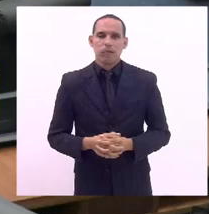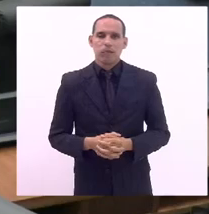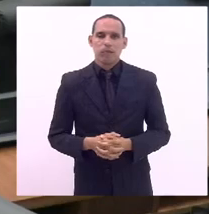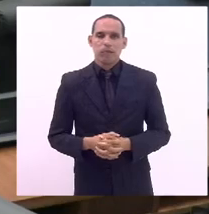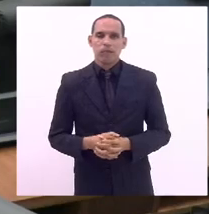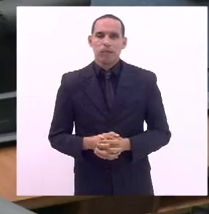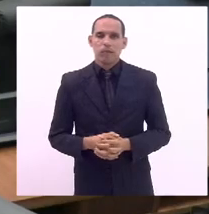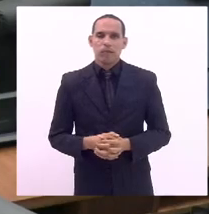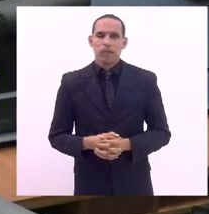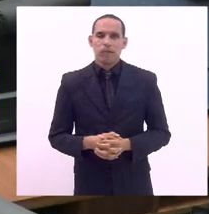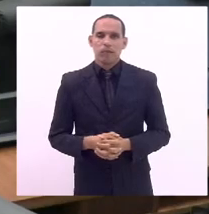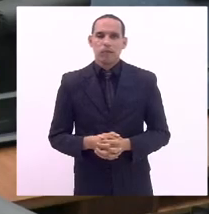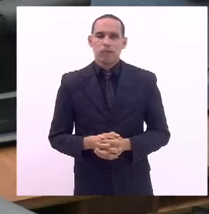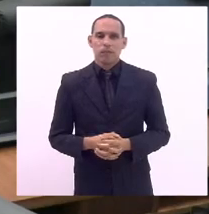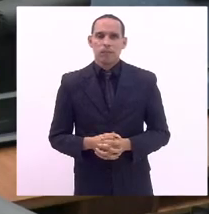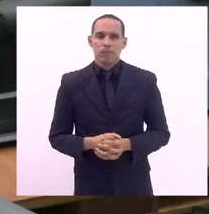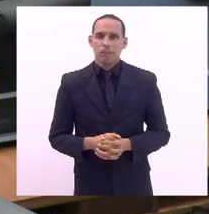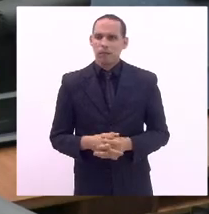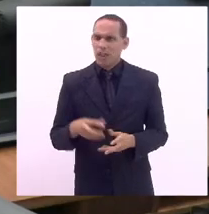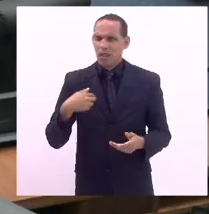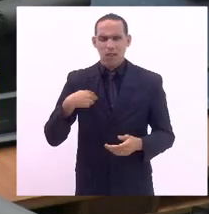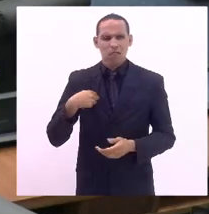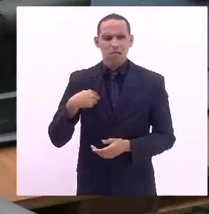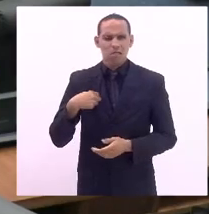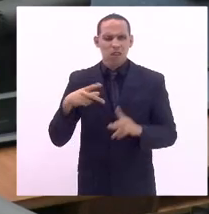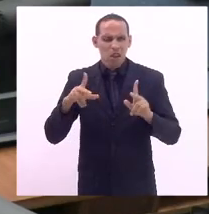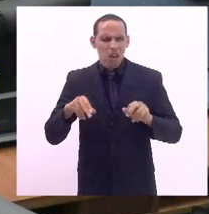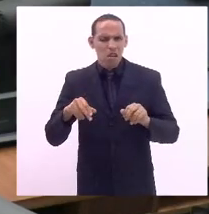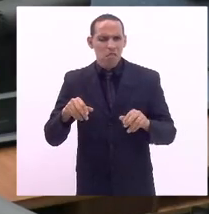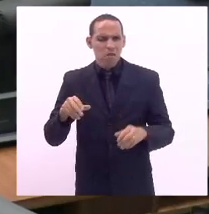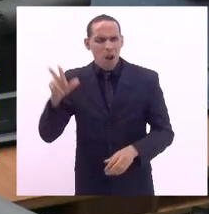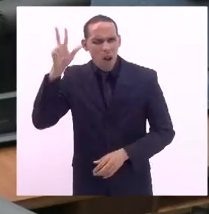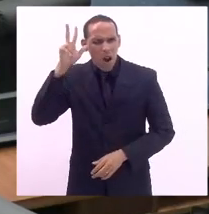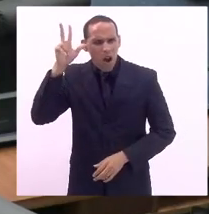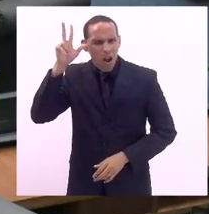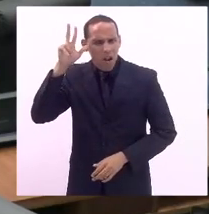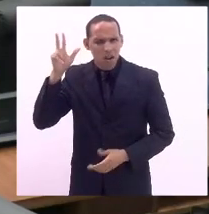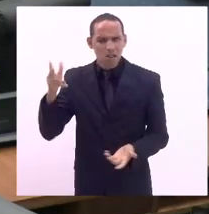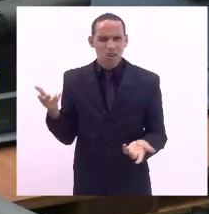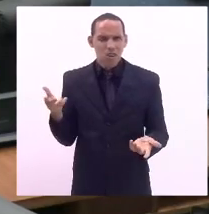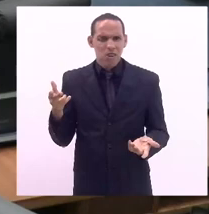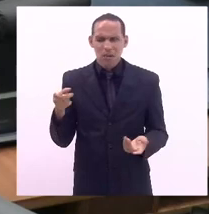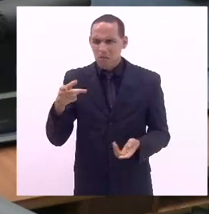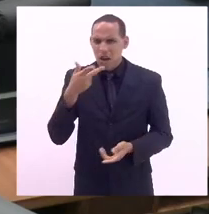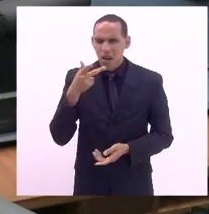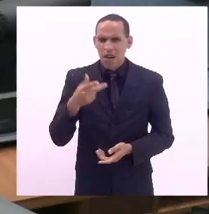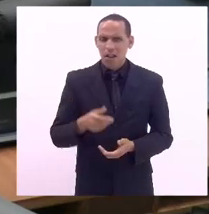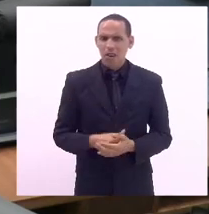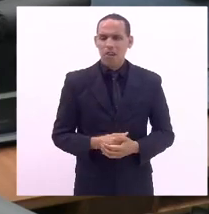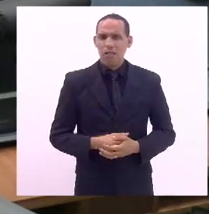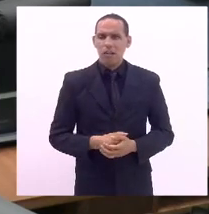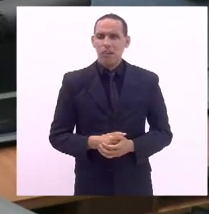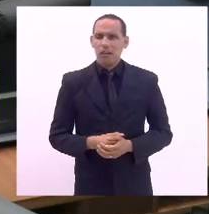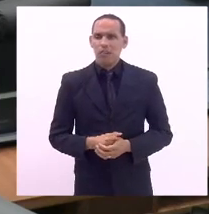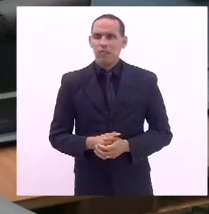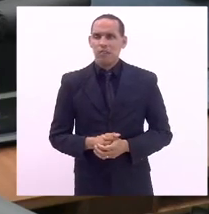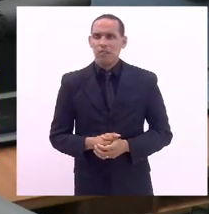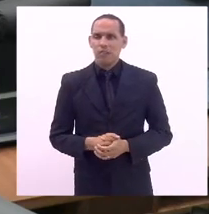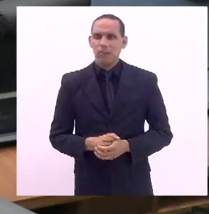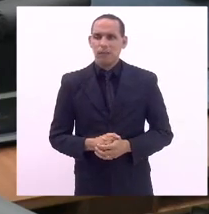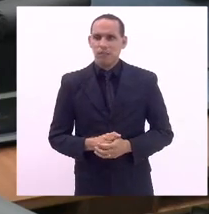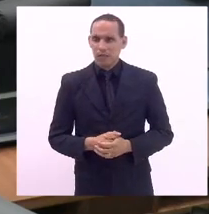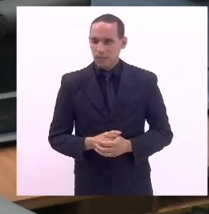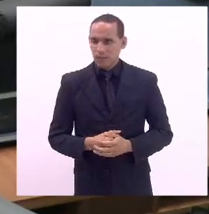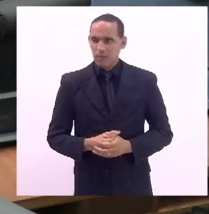de relinchar ali, ó. Eu estou relinchando? Falou ou não falou? Para de relinchar. Olha lá, falou. Então,